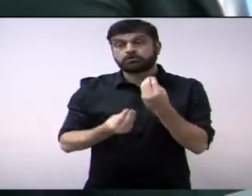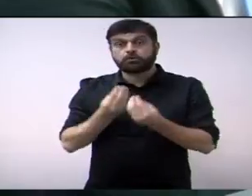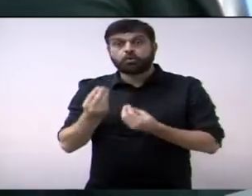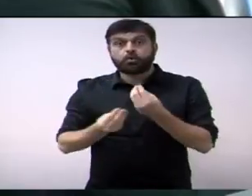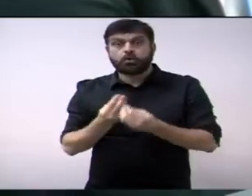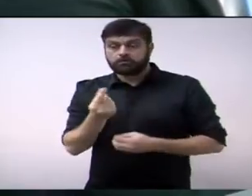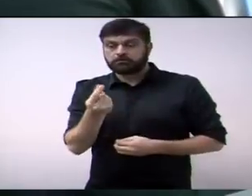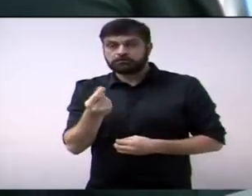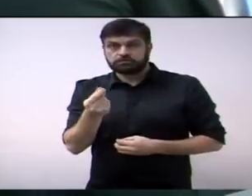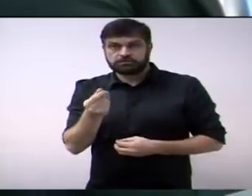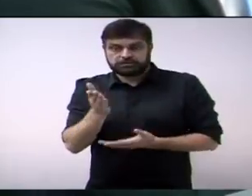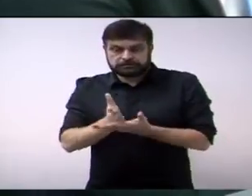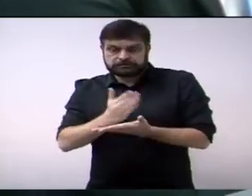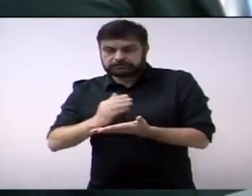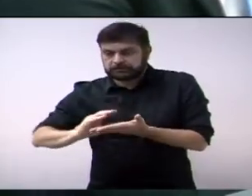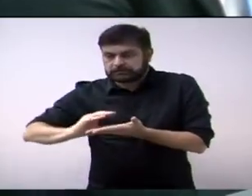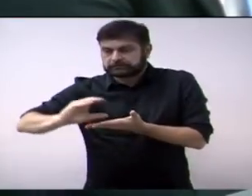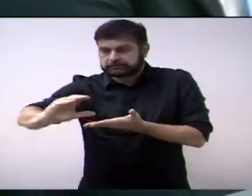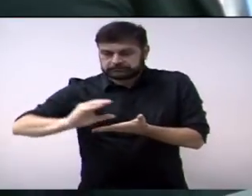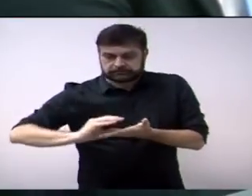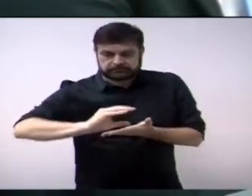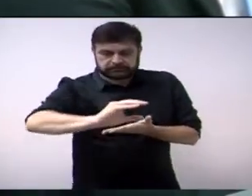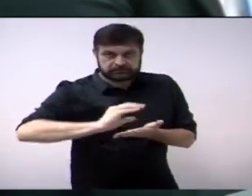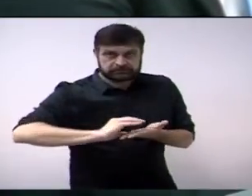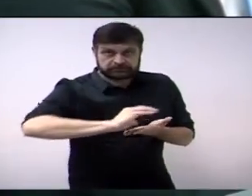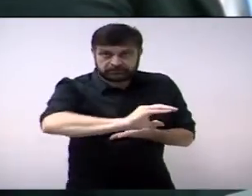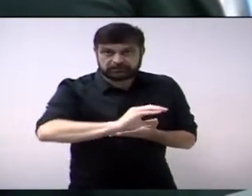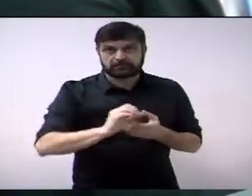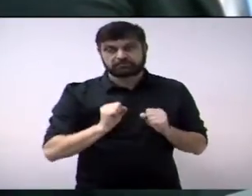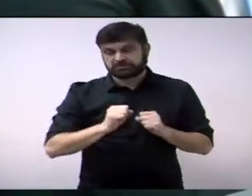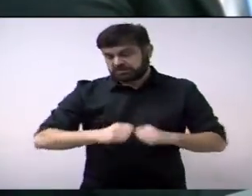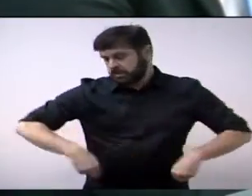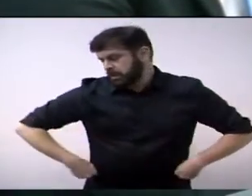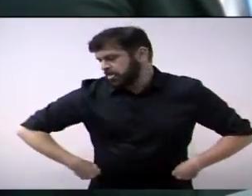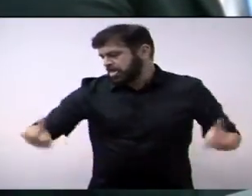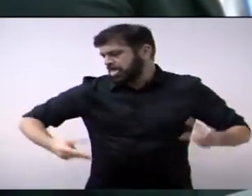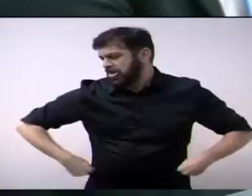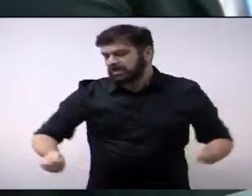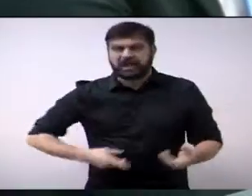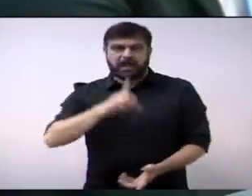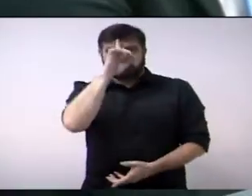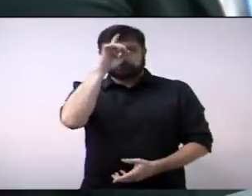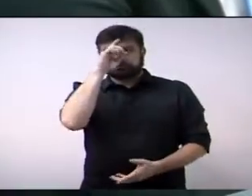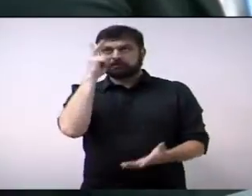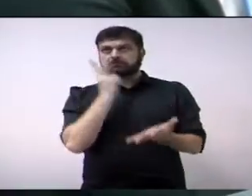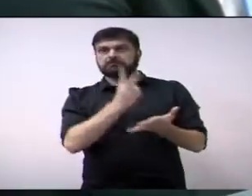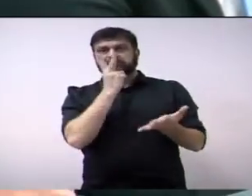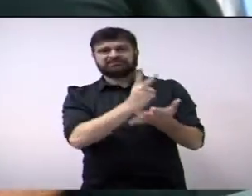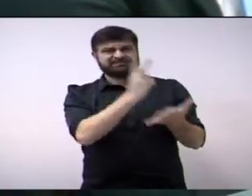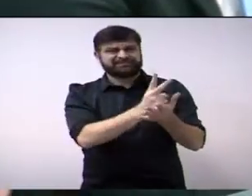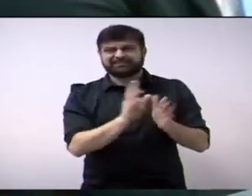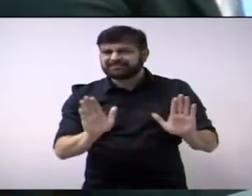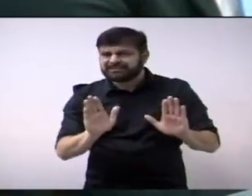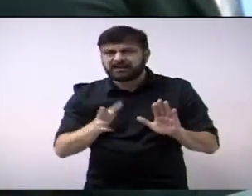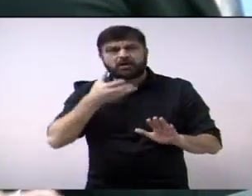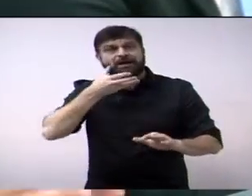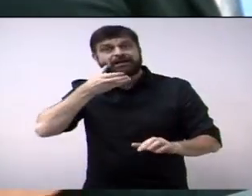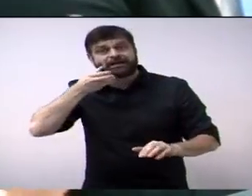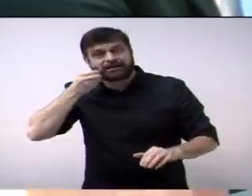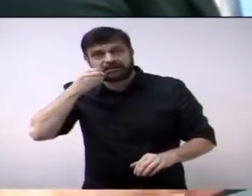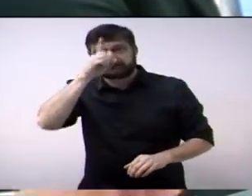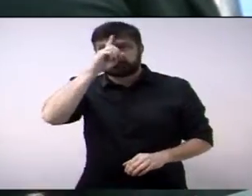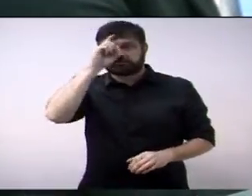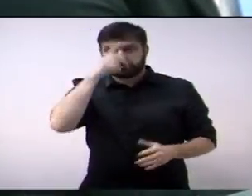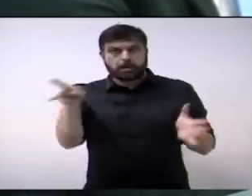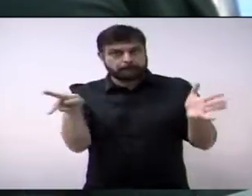gente tem que parar com esse negócio. Ah, mas poderia ter gasto esse dinheiro no hospital. Não, não poderia. O dinheiro do hospital é um, o dinheiro da